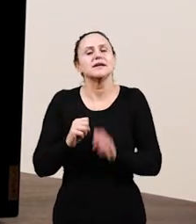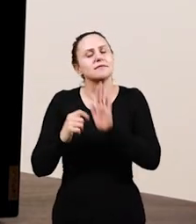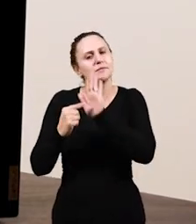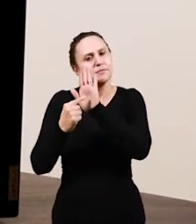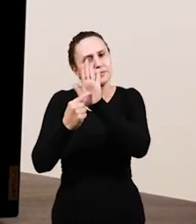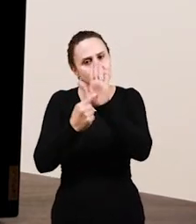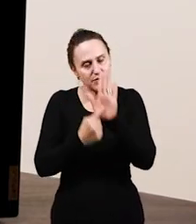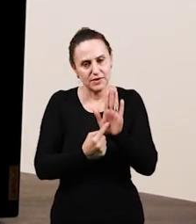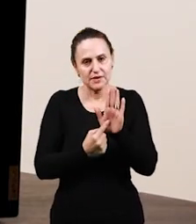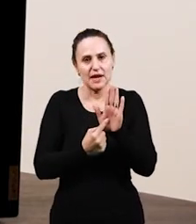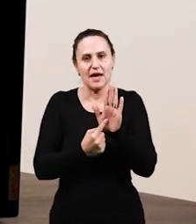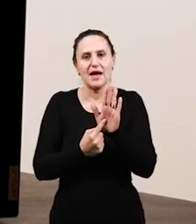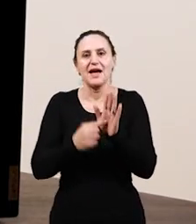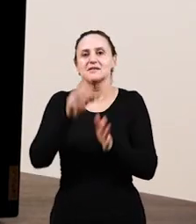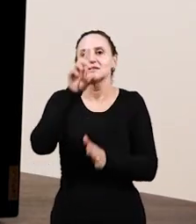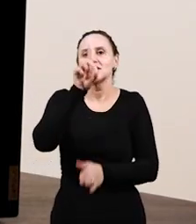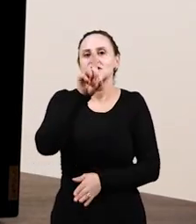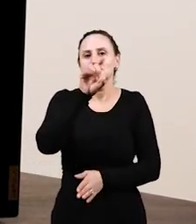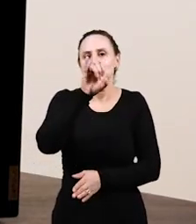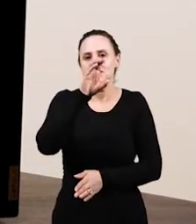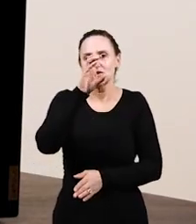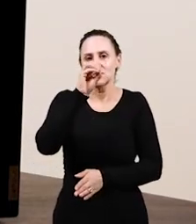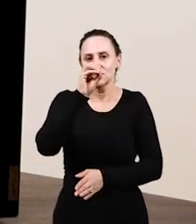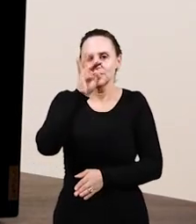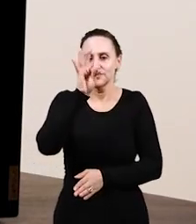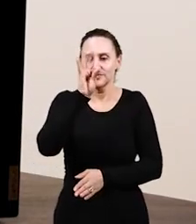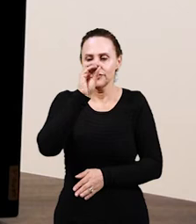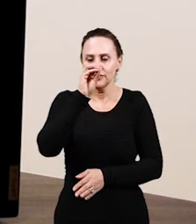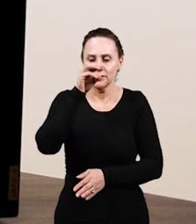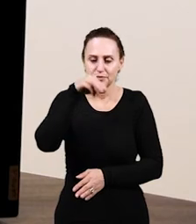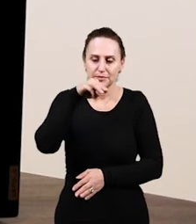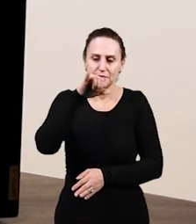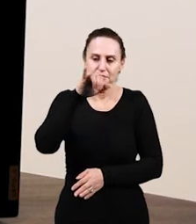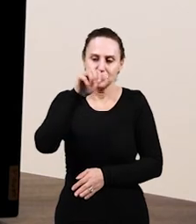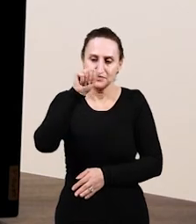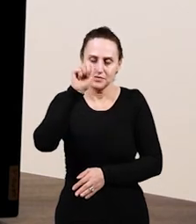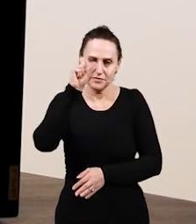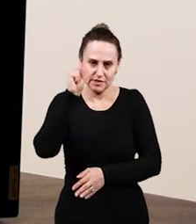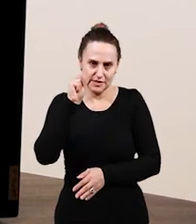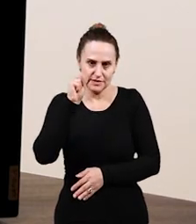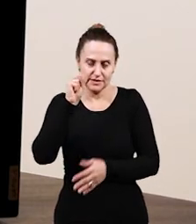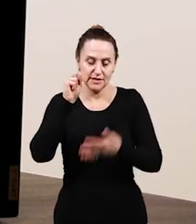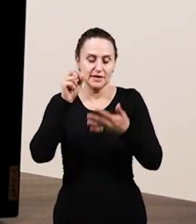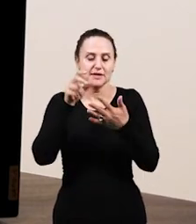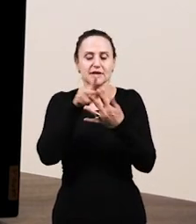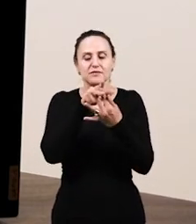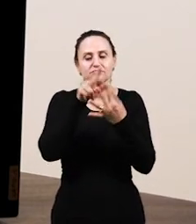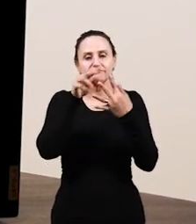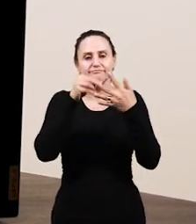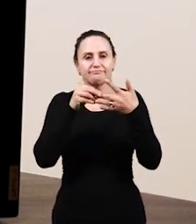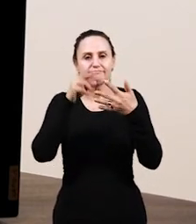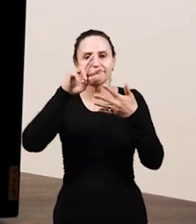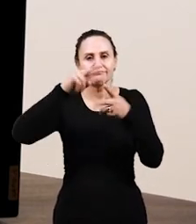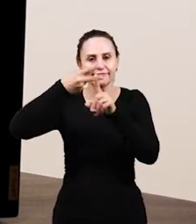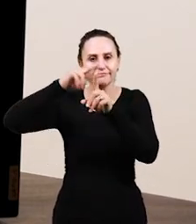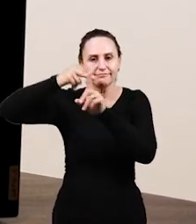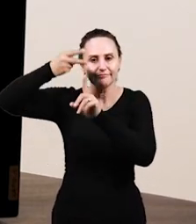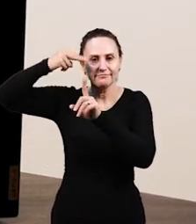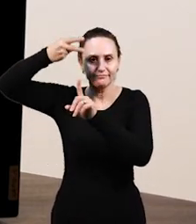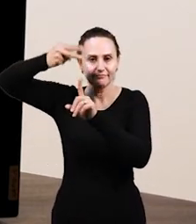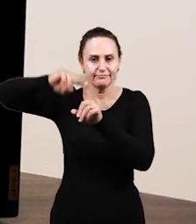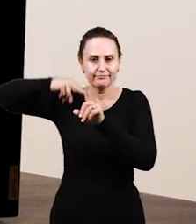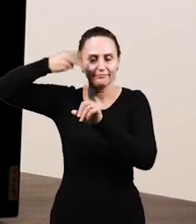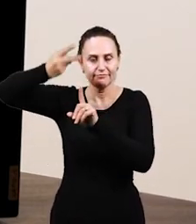que a gente chama de dicotomias né que são dicotomias são pares de conceitos que são diferentes